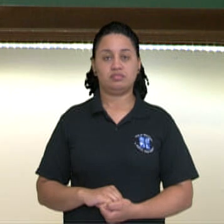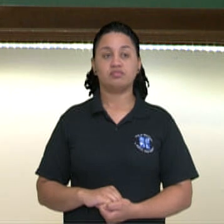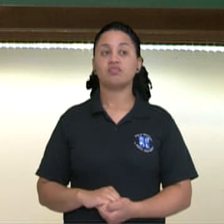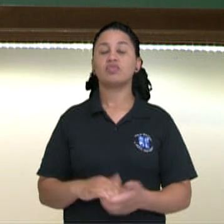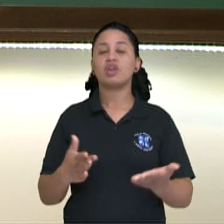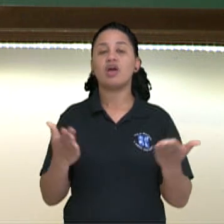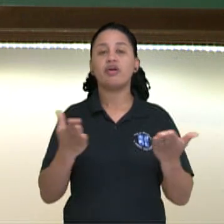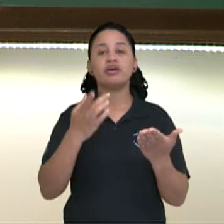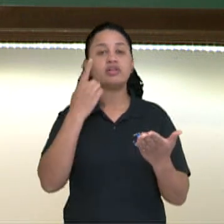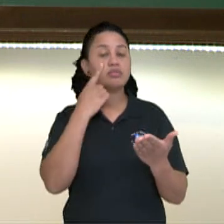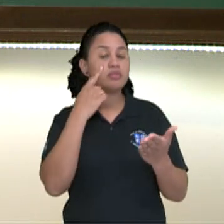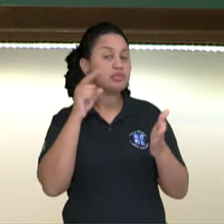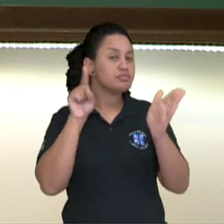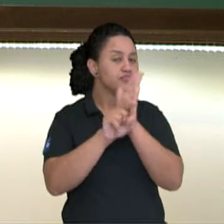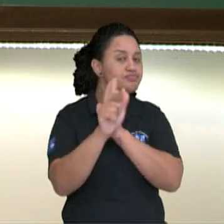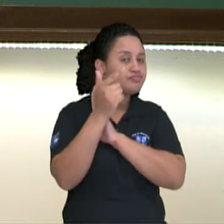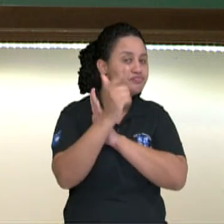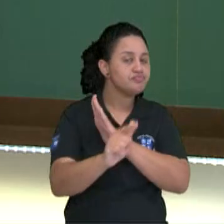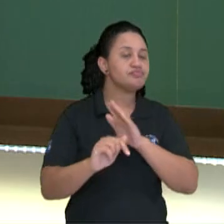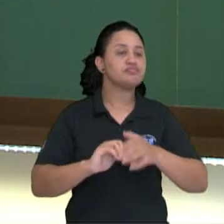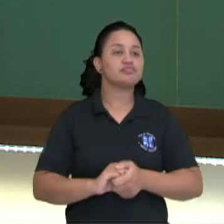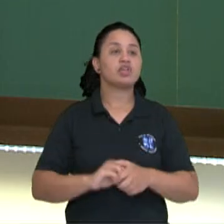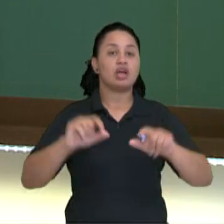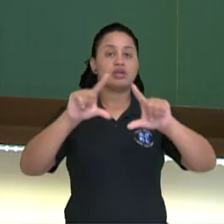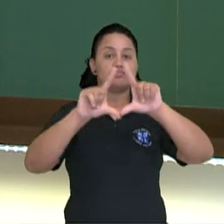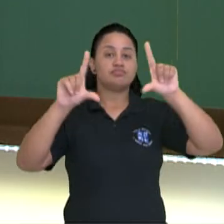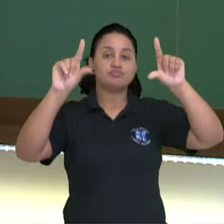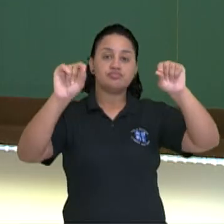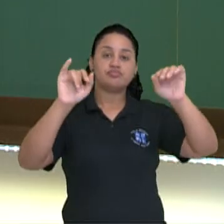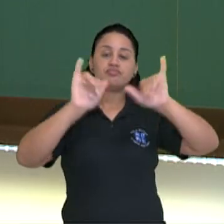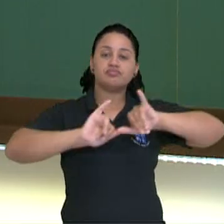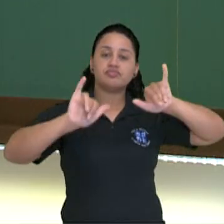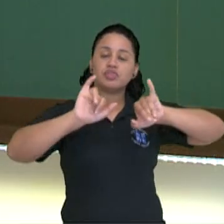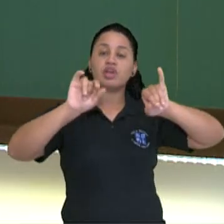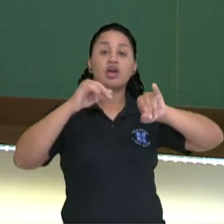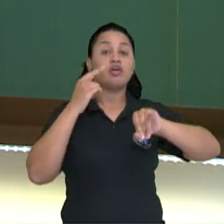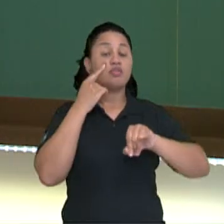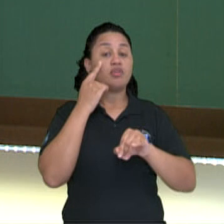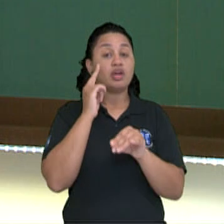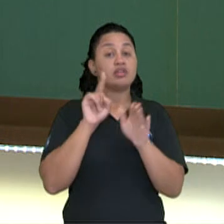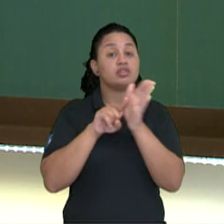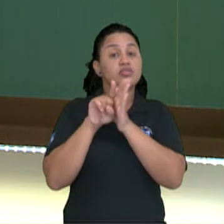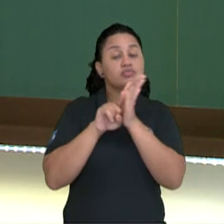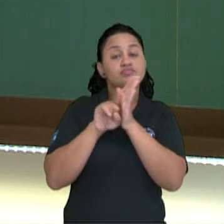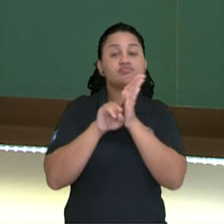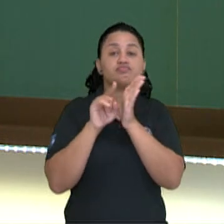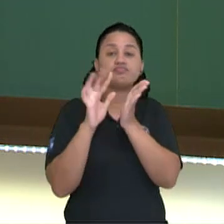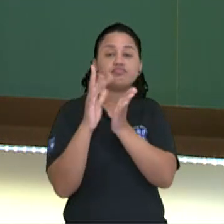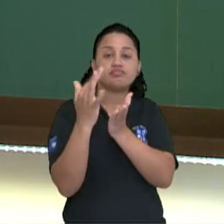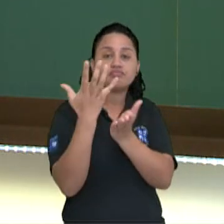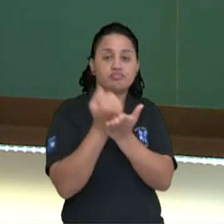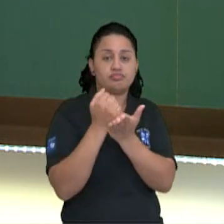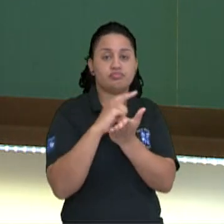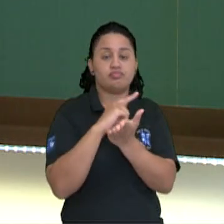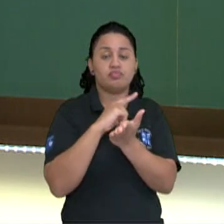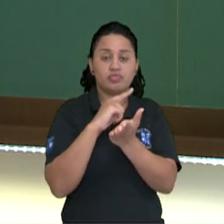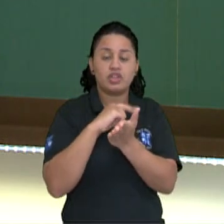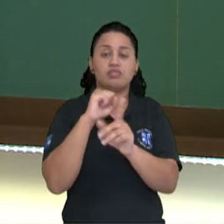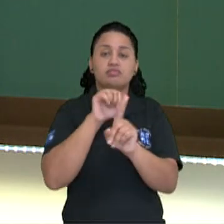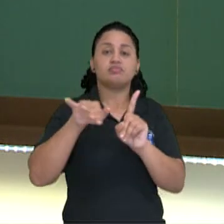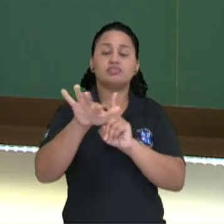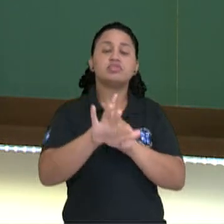Vamos rever então a questão? Releia o trecho da notícia, considerando os dados informados em um contexto social, o que se